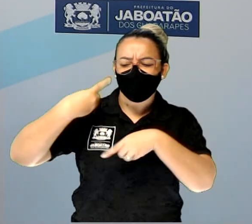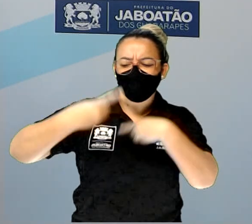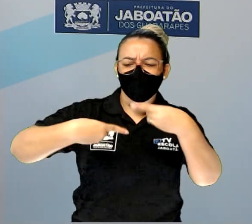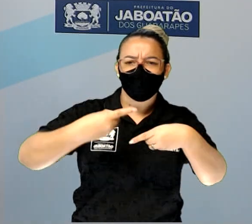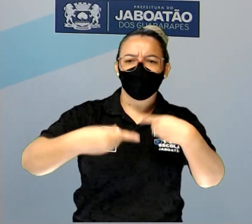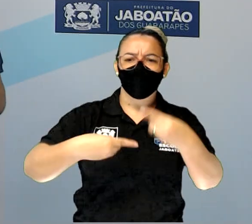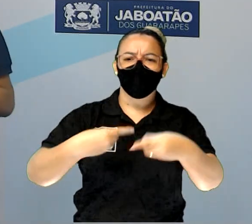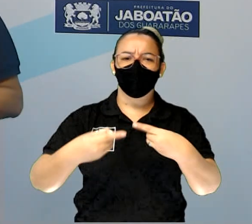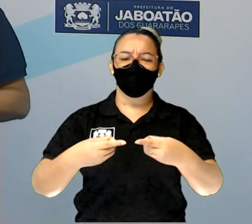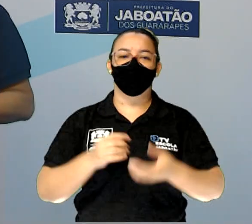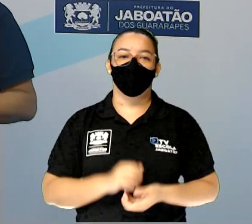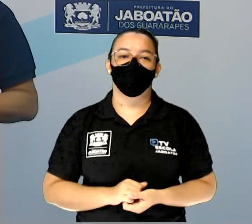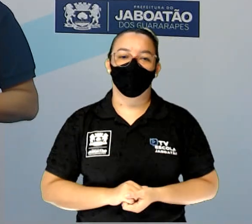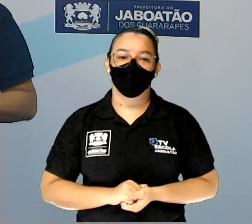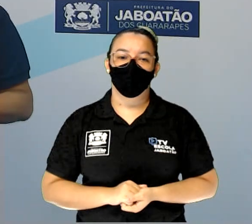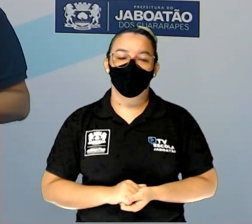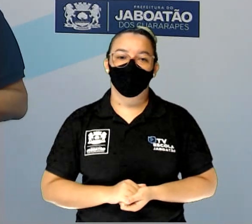espécie.